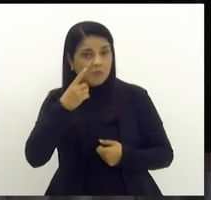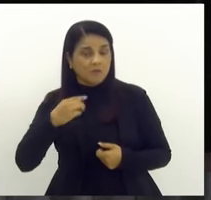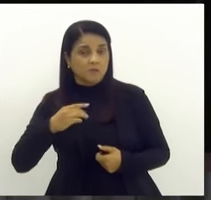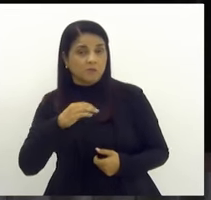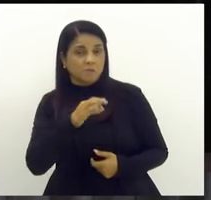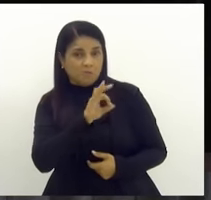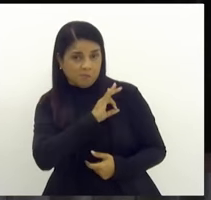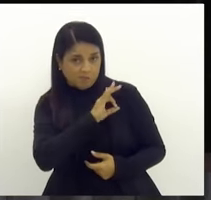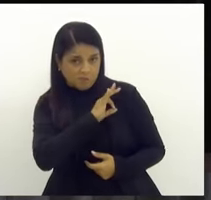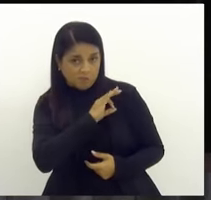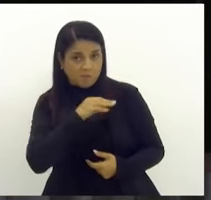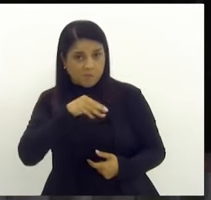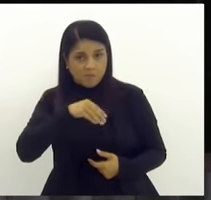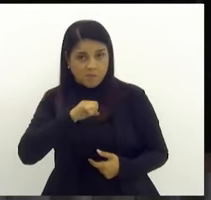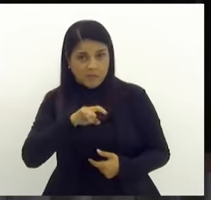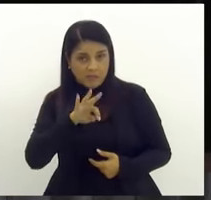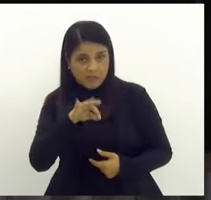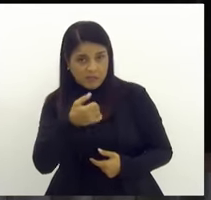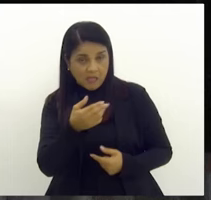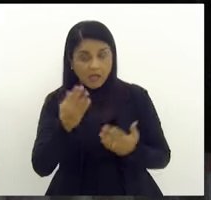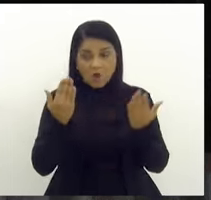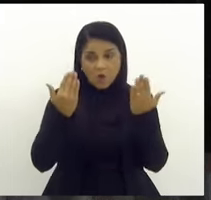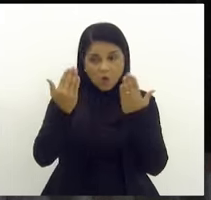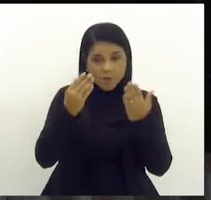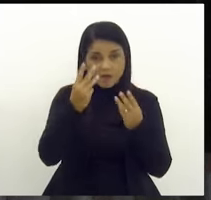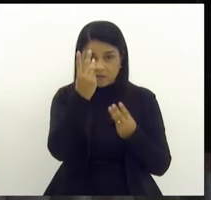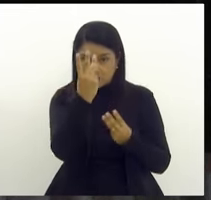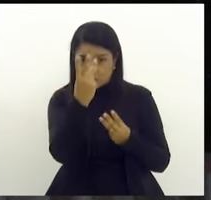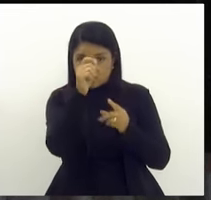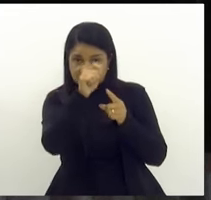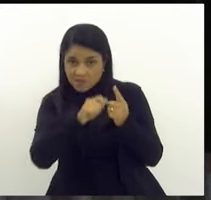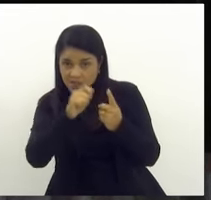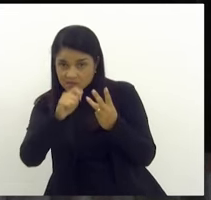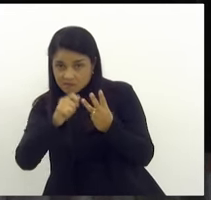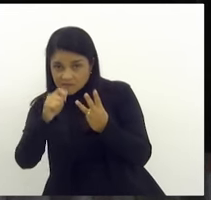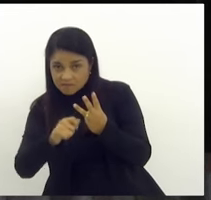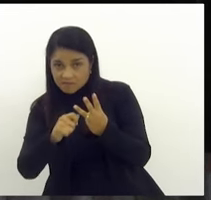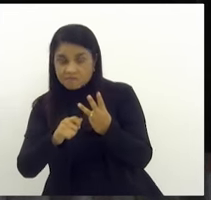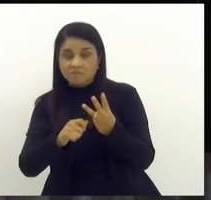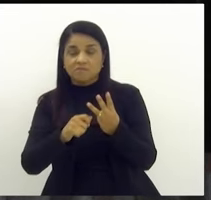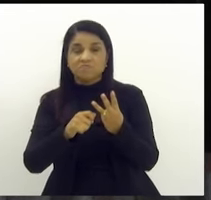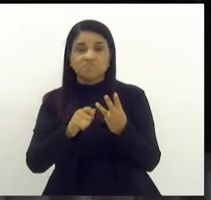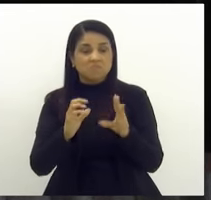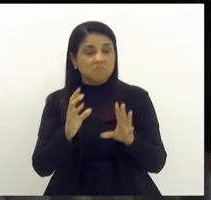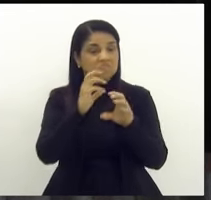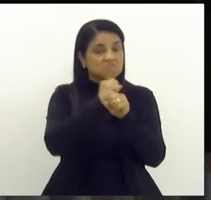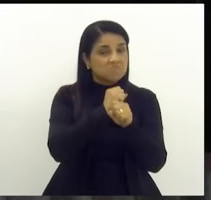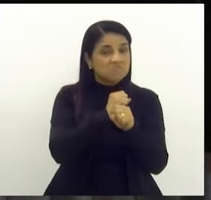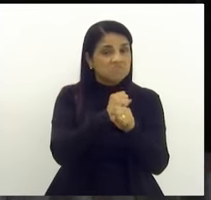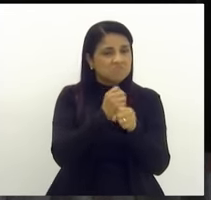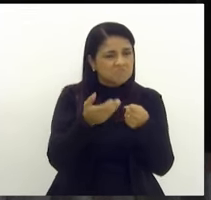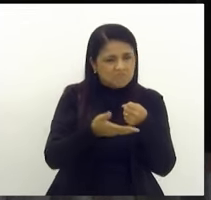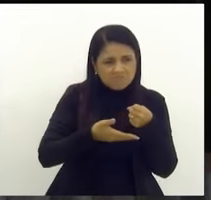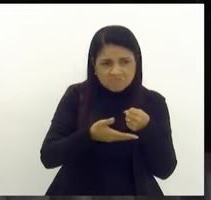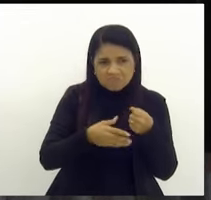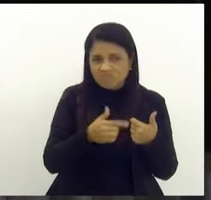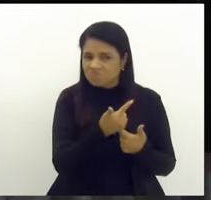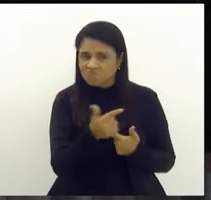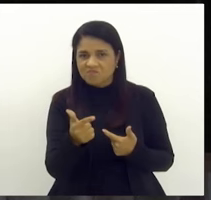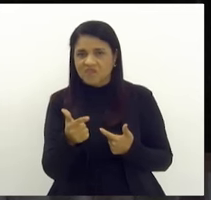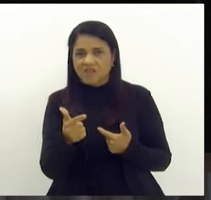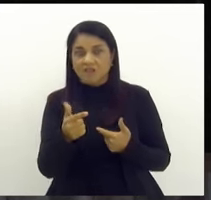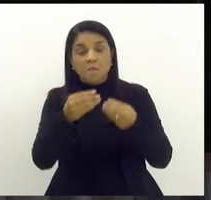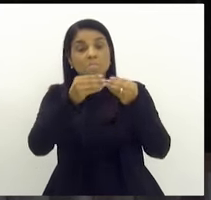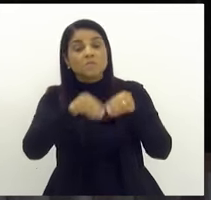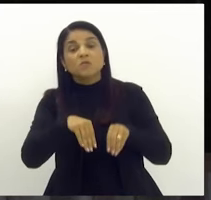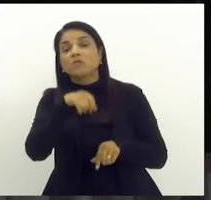dessa fazer essa comparação dos últimos trê meses ora isso não dá base de cálculo para ninguém quem vai ser prejudicado vai ser um congente